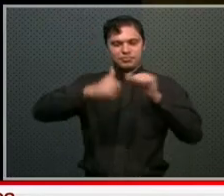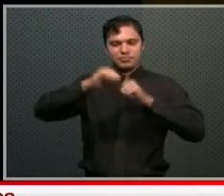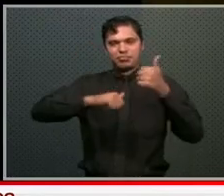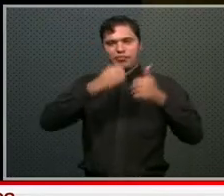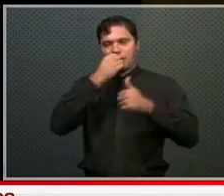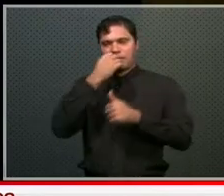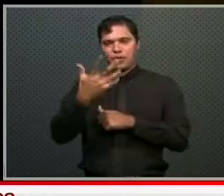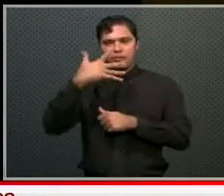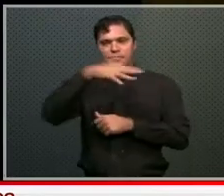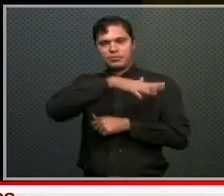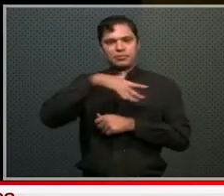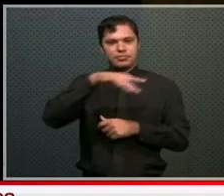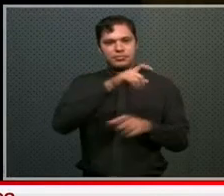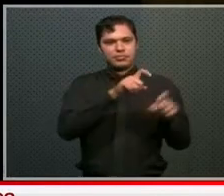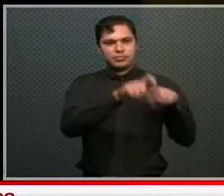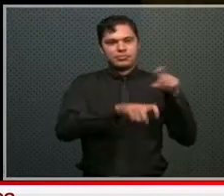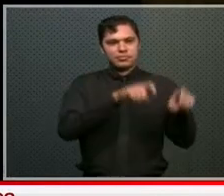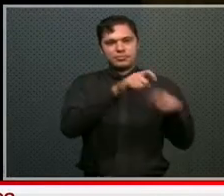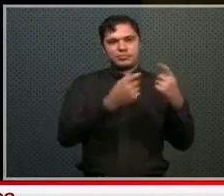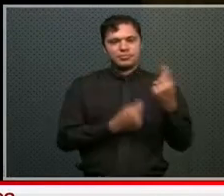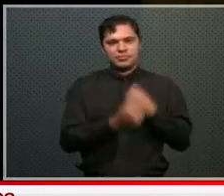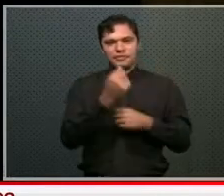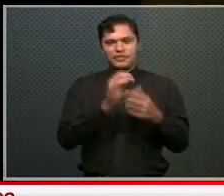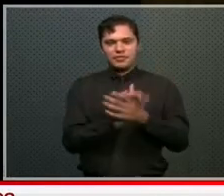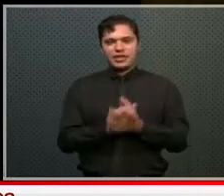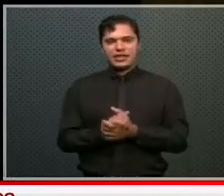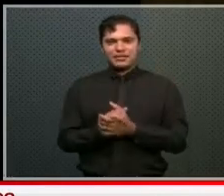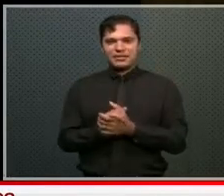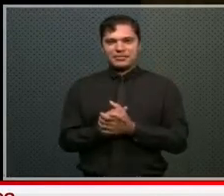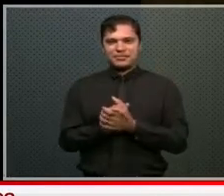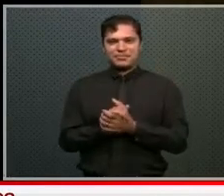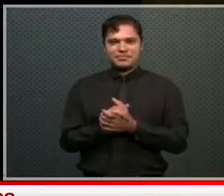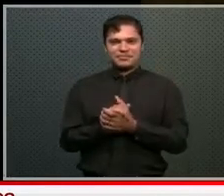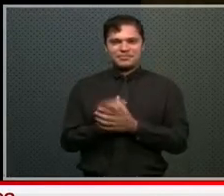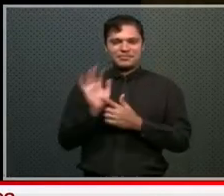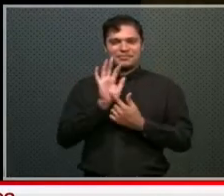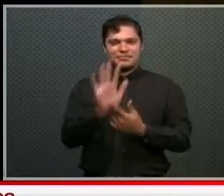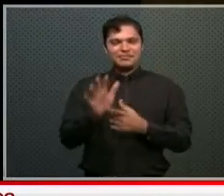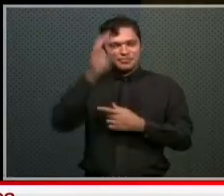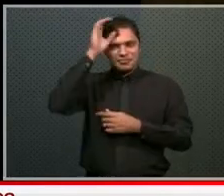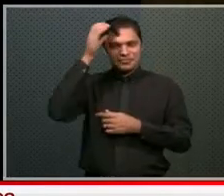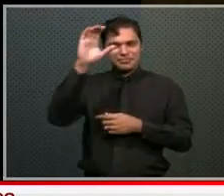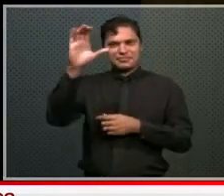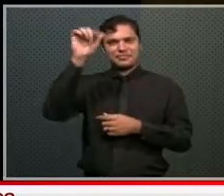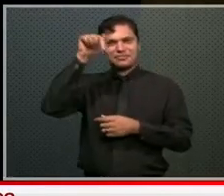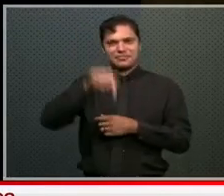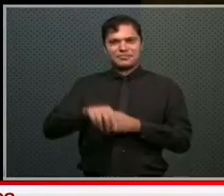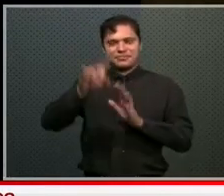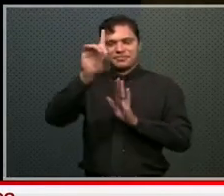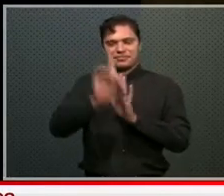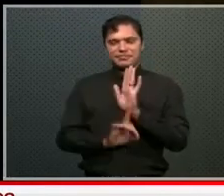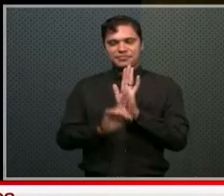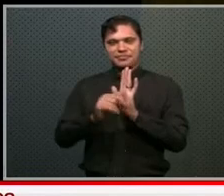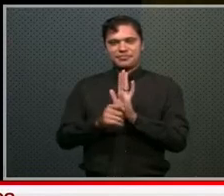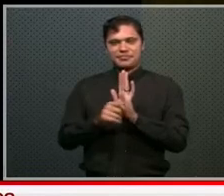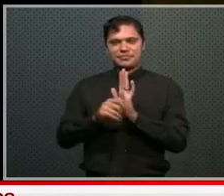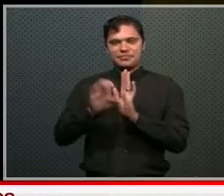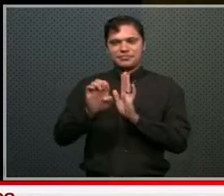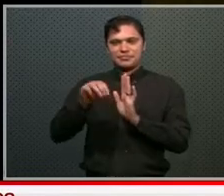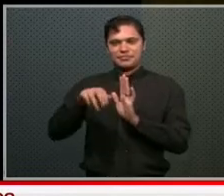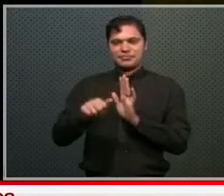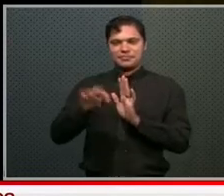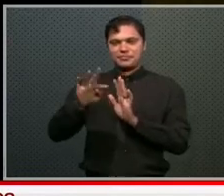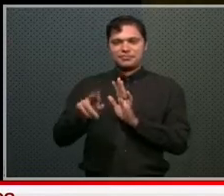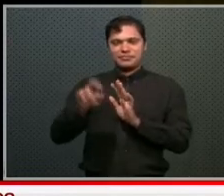no Agro se não tiver um vetor que leve Não essa ciência a quem de direito né E A Emater é essa